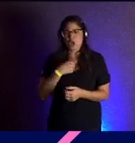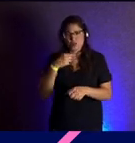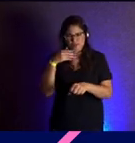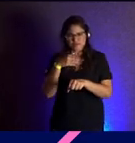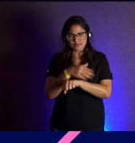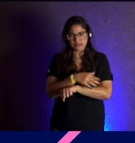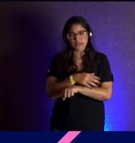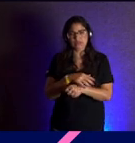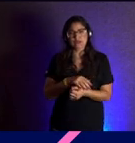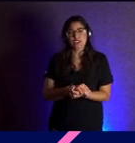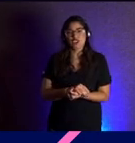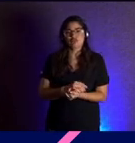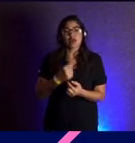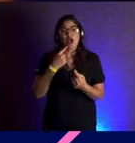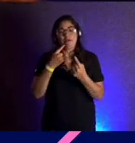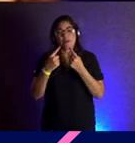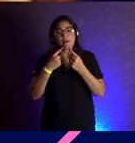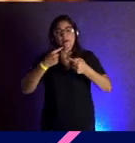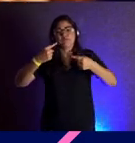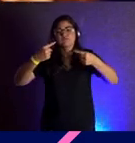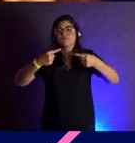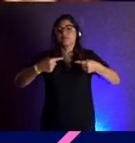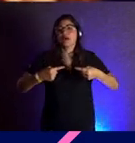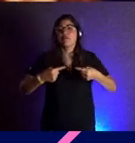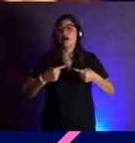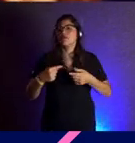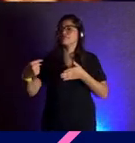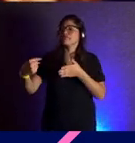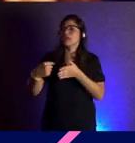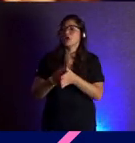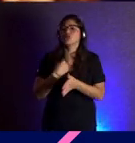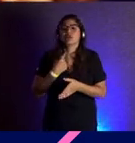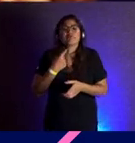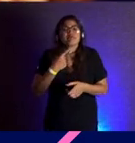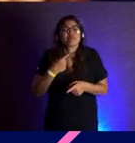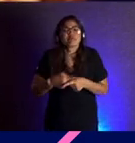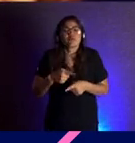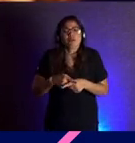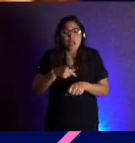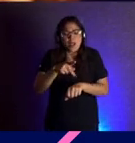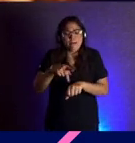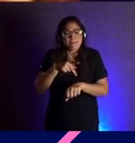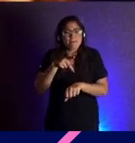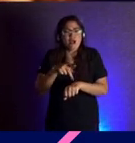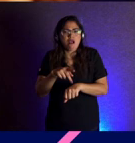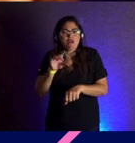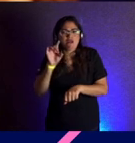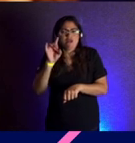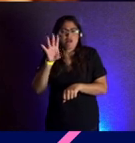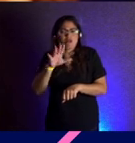participando de um debate, a pessoa falou, viu, mas por que que só os países menos, vamos dizer,